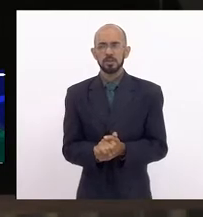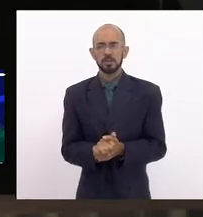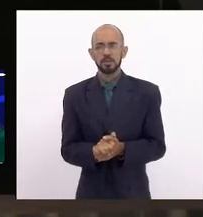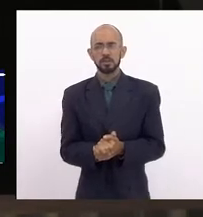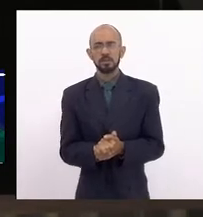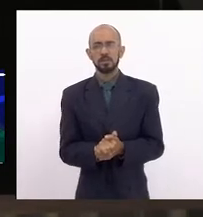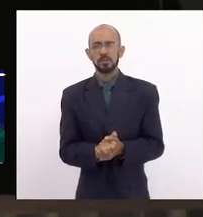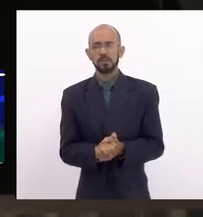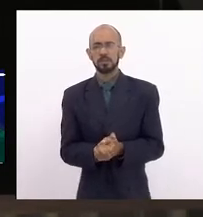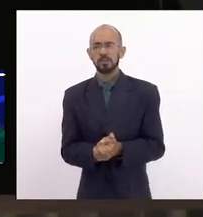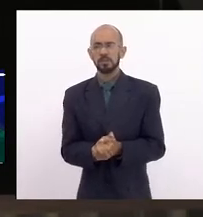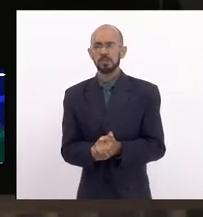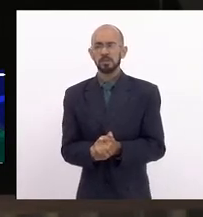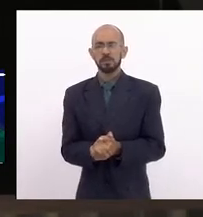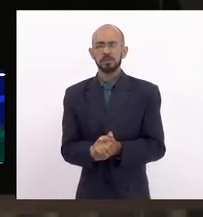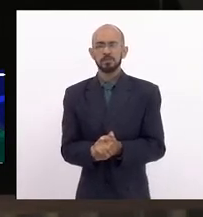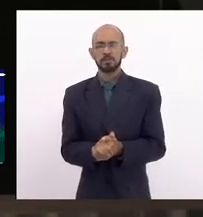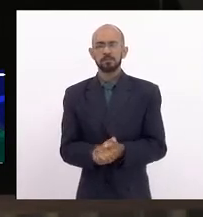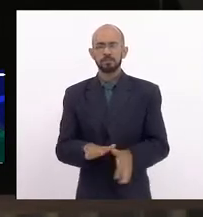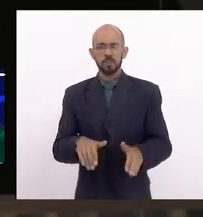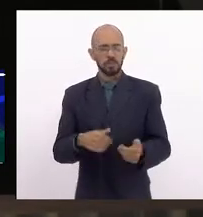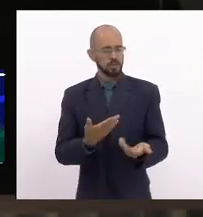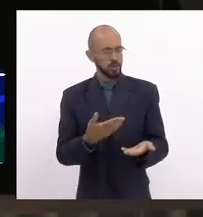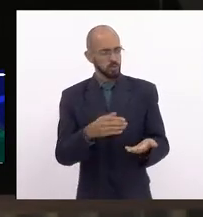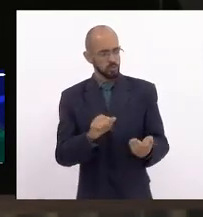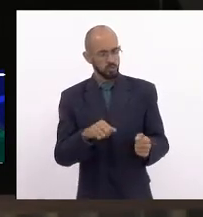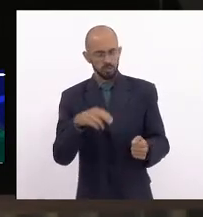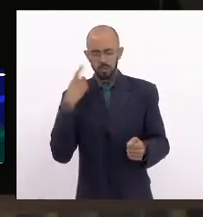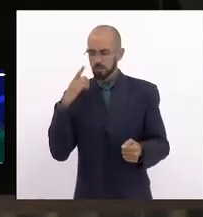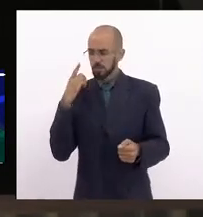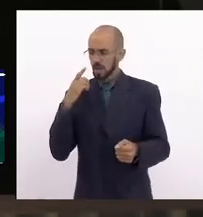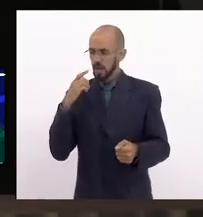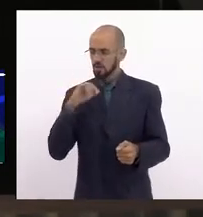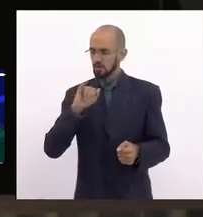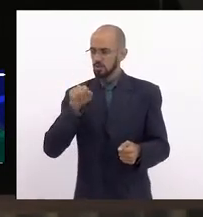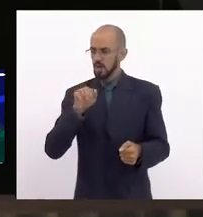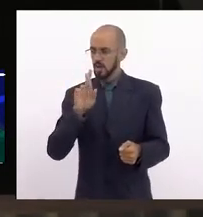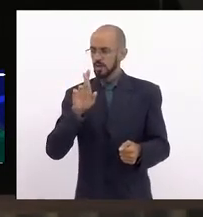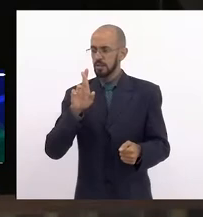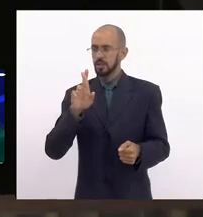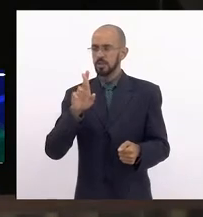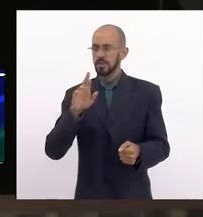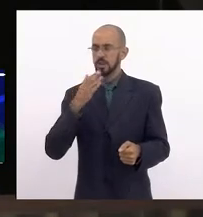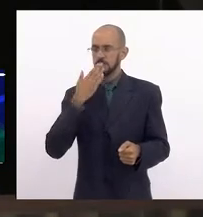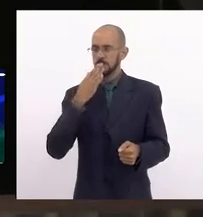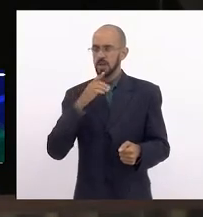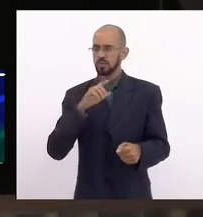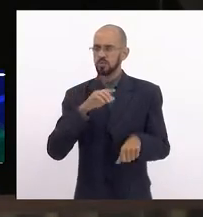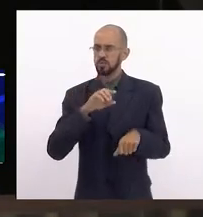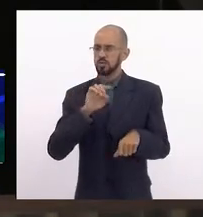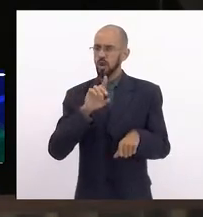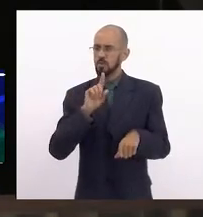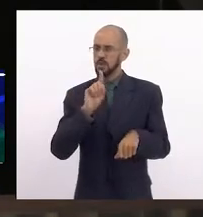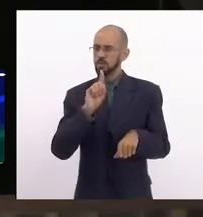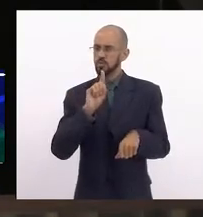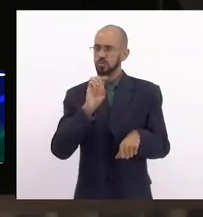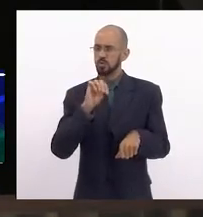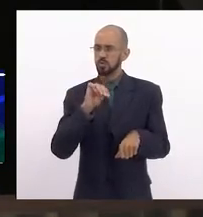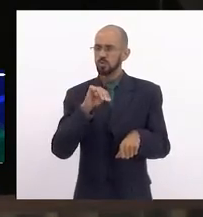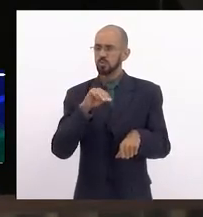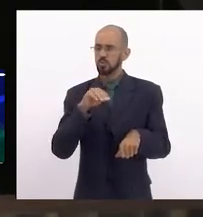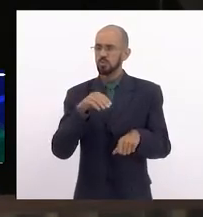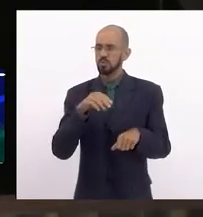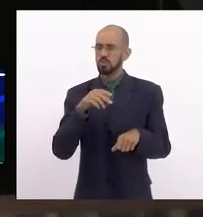o deputado Jair Bittencourt presídio nesse momento e eu peço só mais um pouquinho para que eu